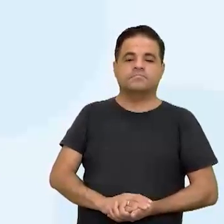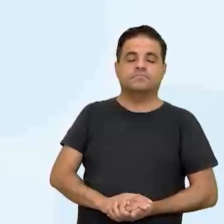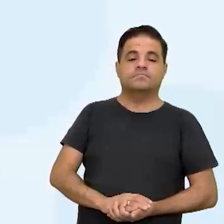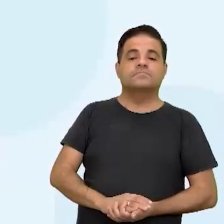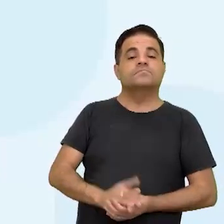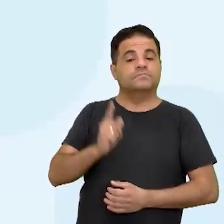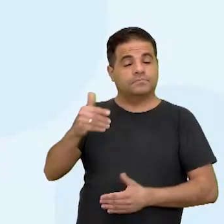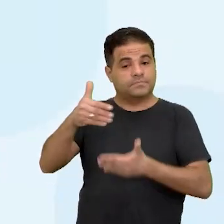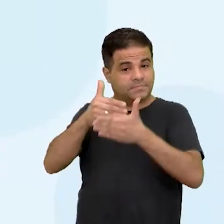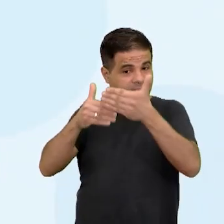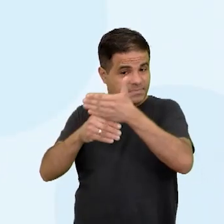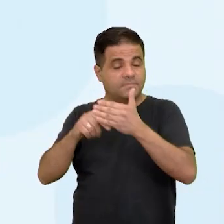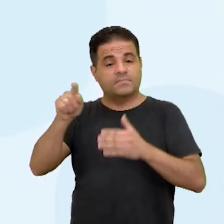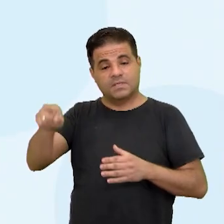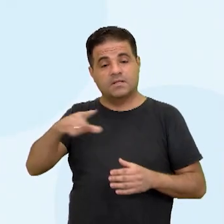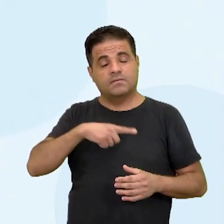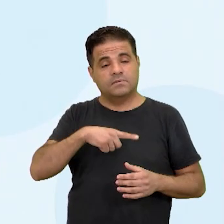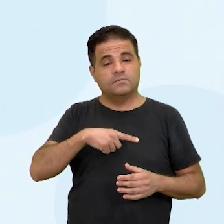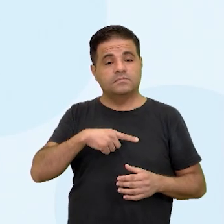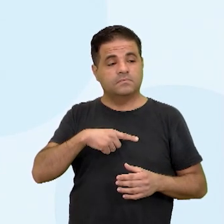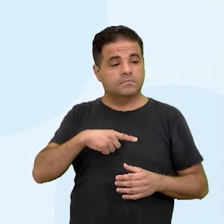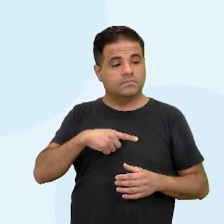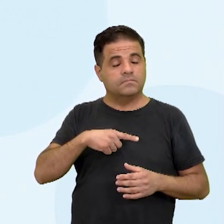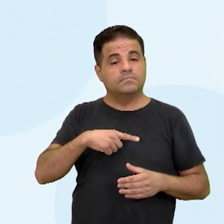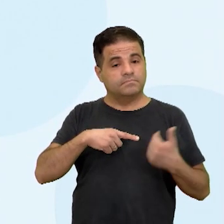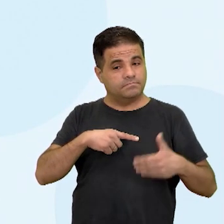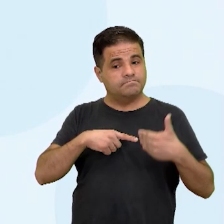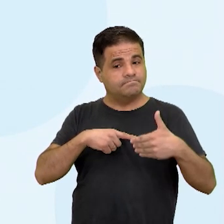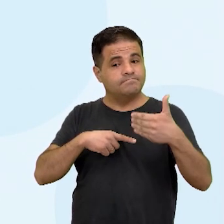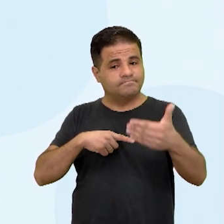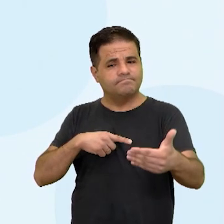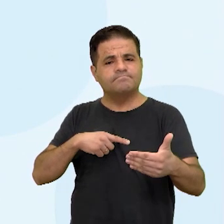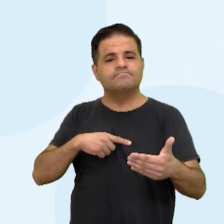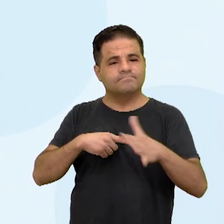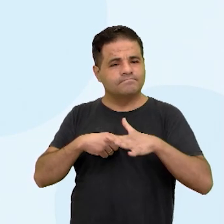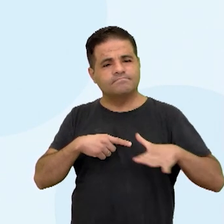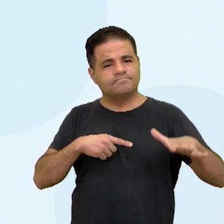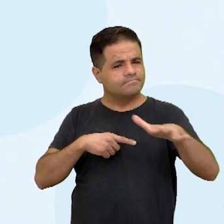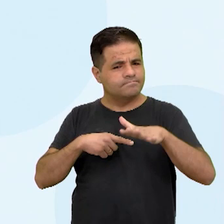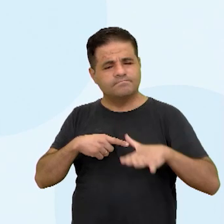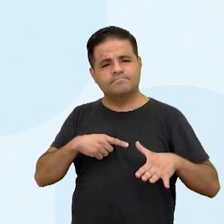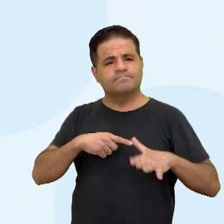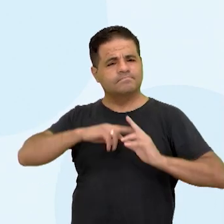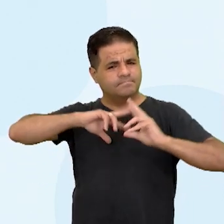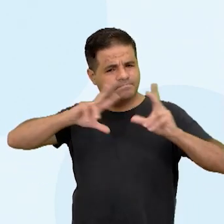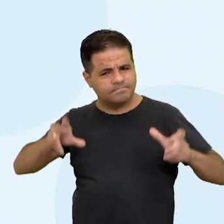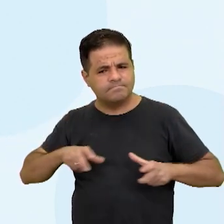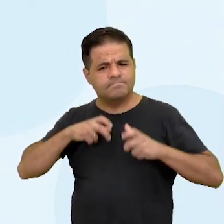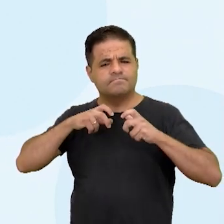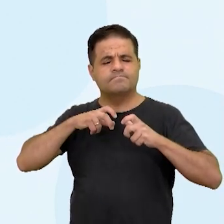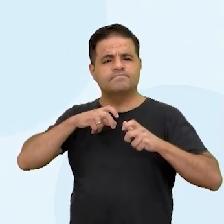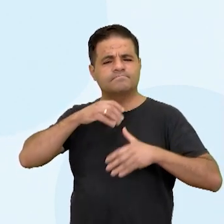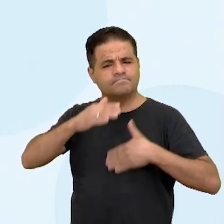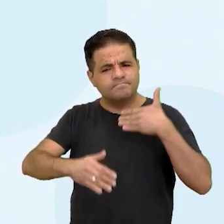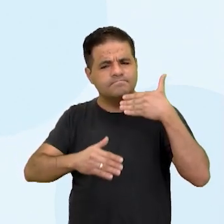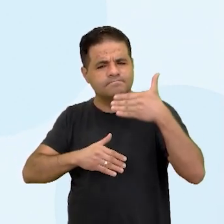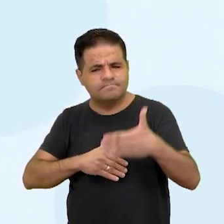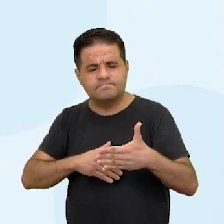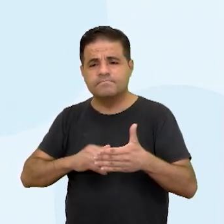dessa reflexão. Então, a transformação de um indivíduo, né, em consumidor